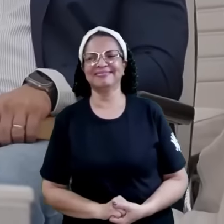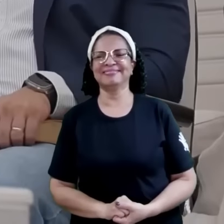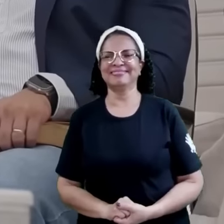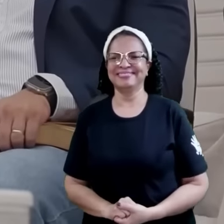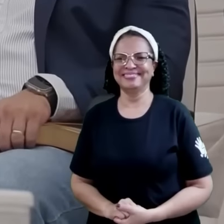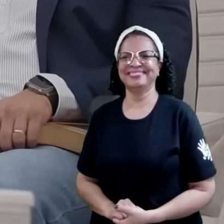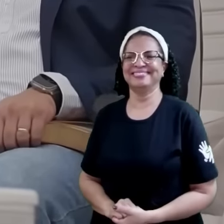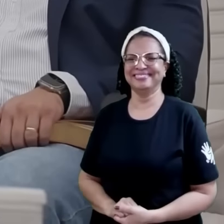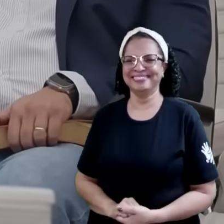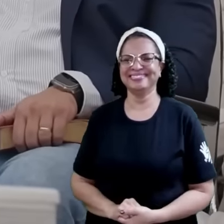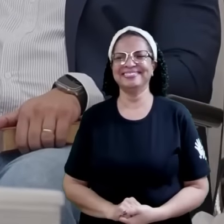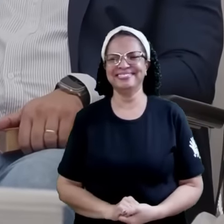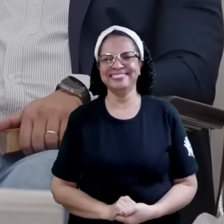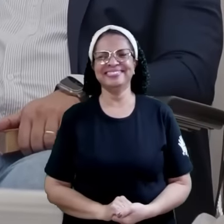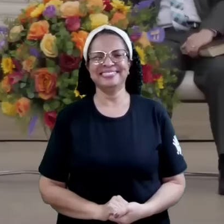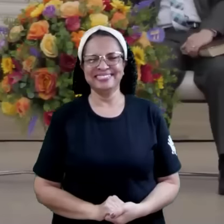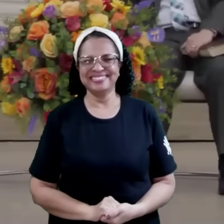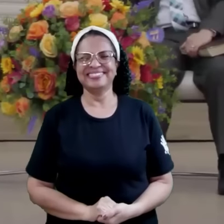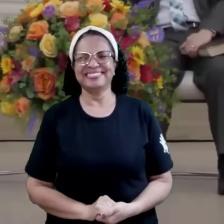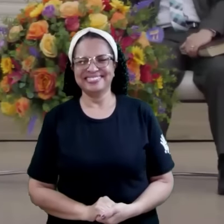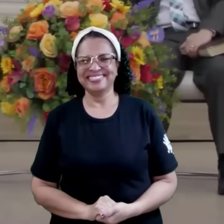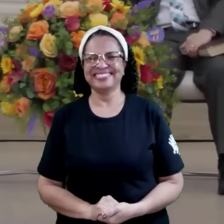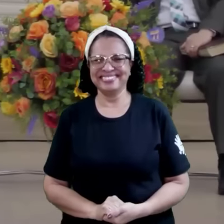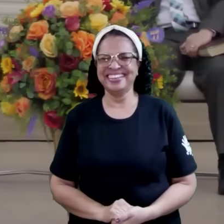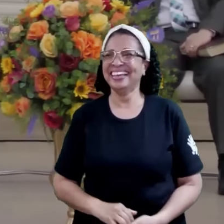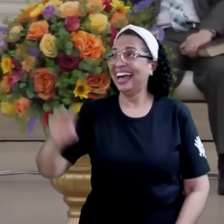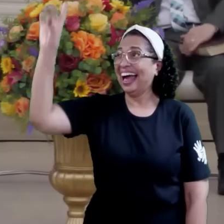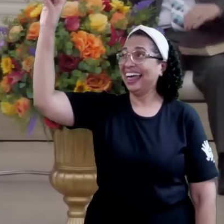glorificado é Jesus passando